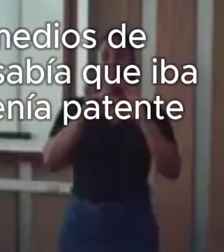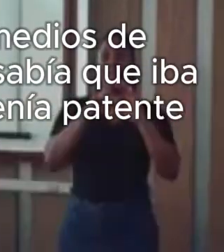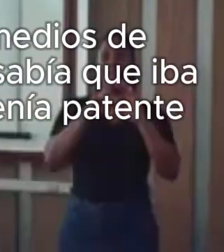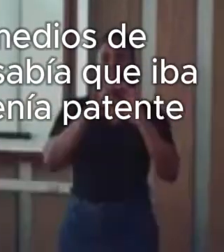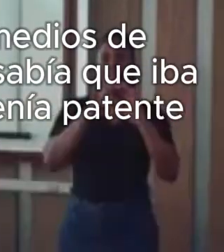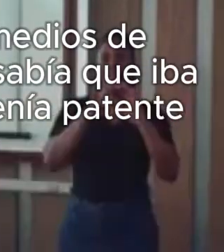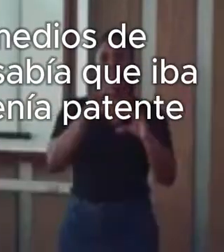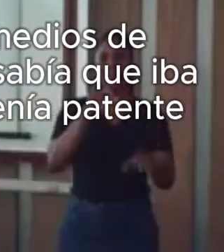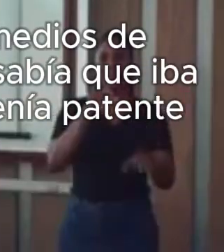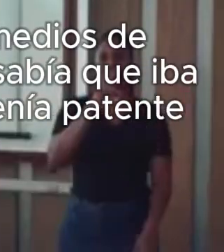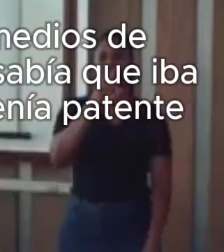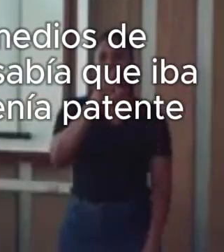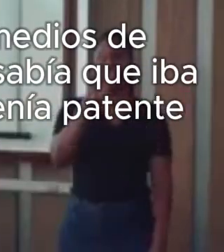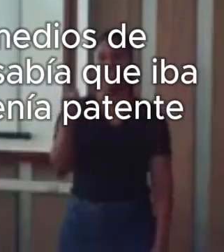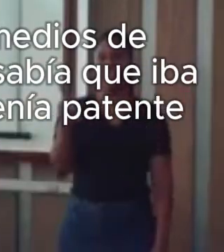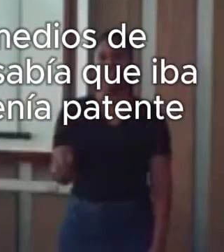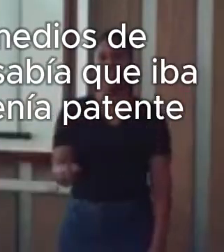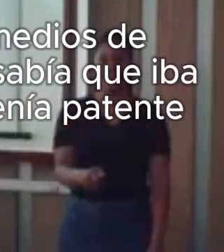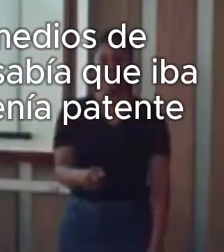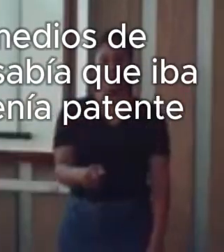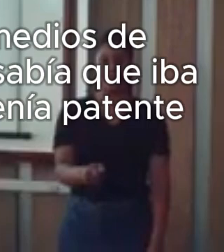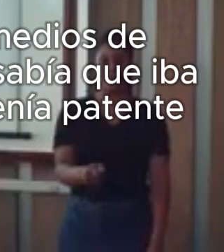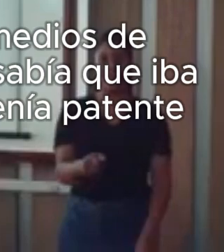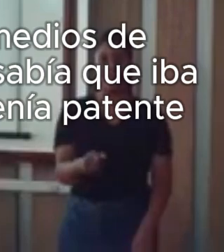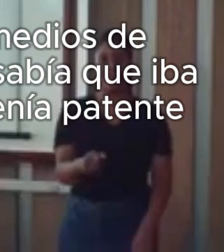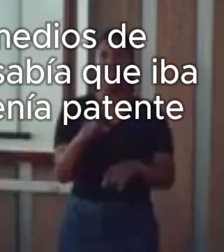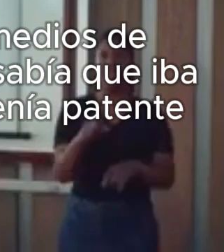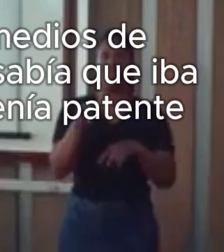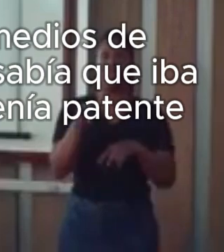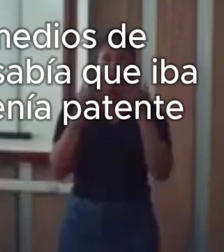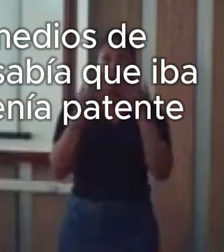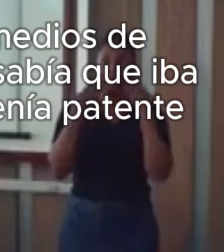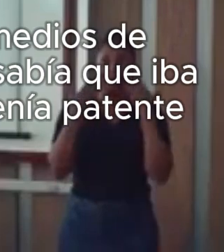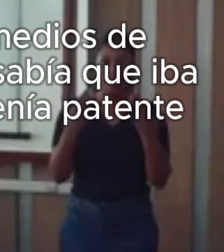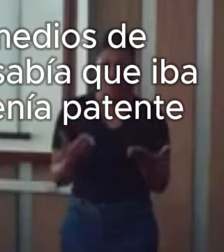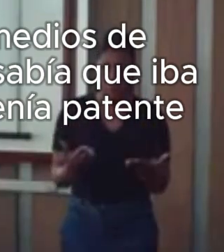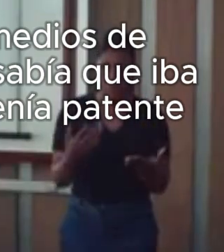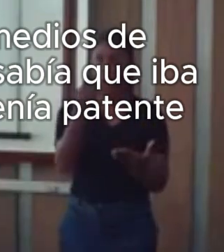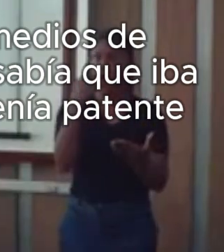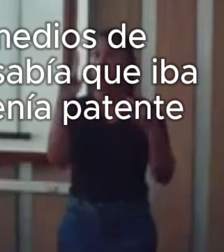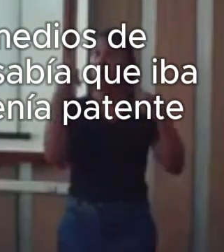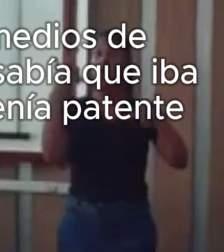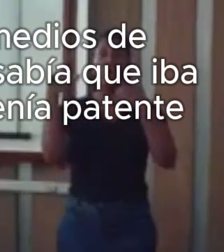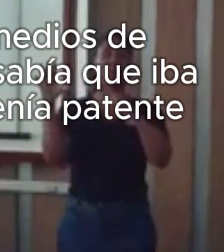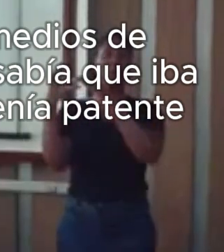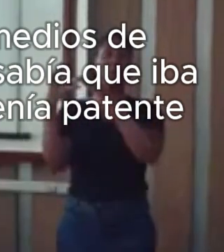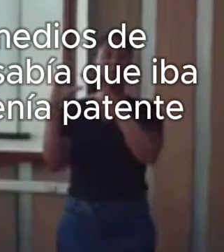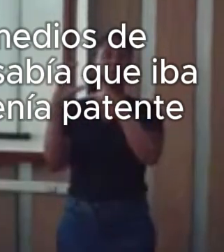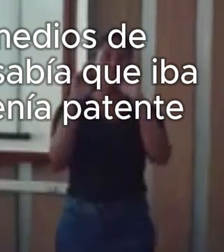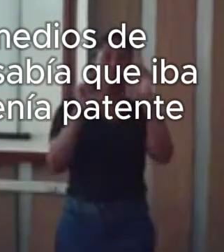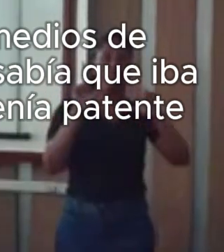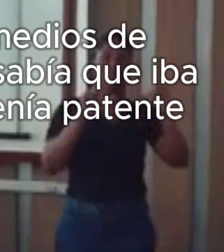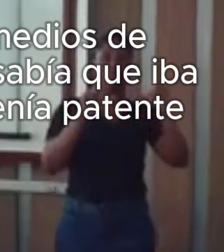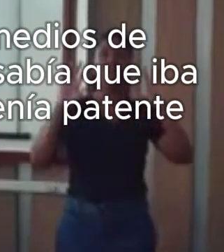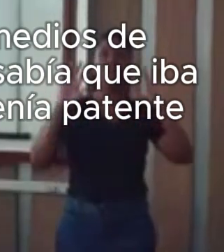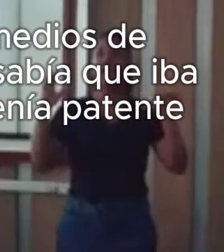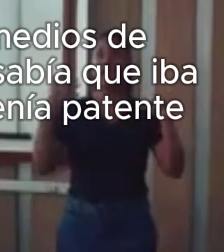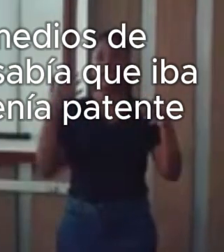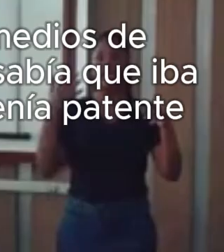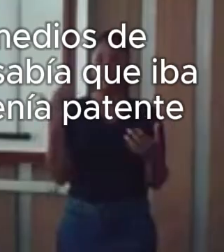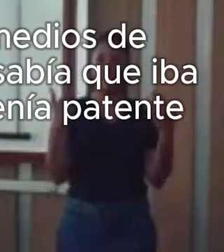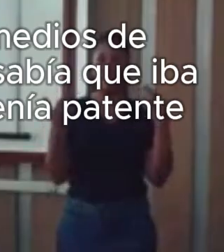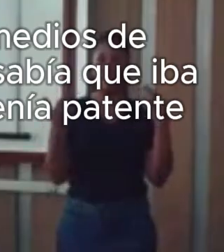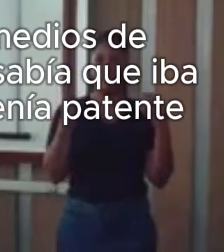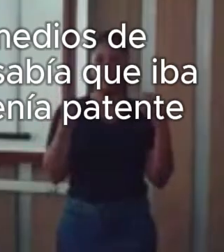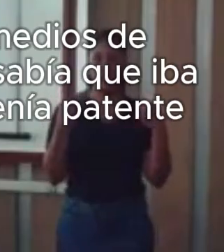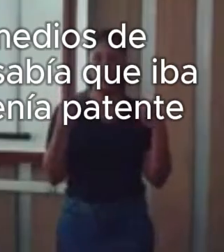Fantástico, outros meios de comunicação se interessaram. Nessa altura, a Cristália já tinha resolvido que ia falar, que eles já estavam